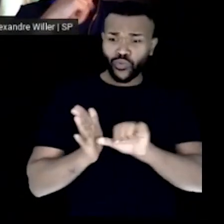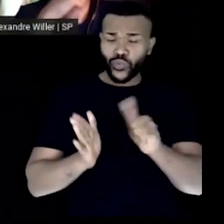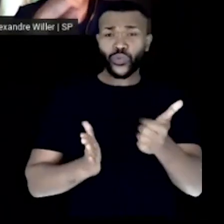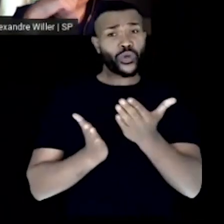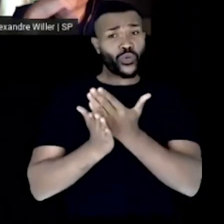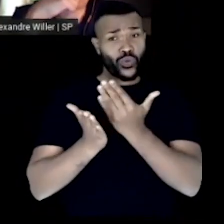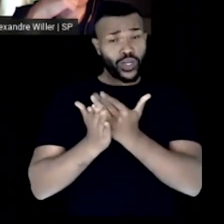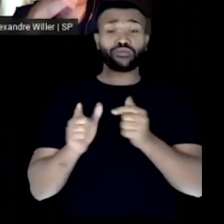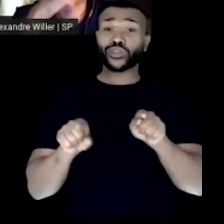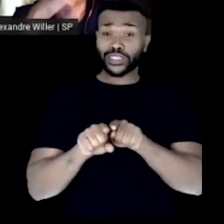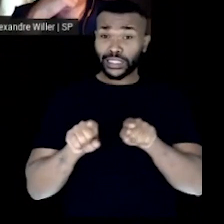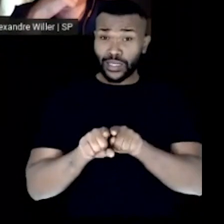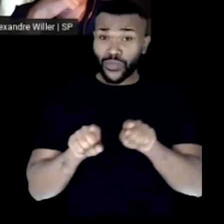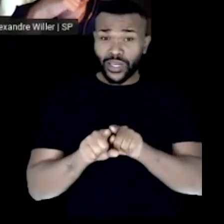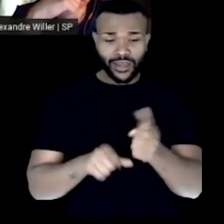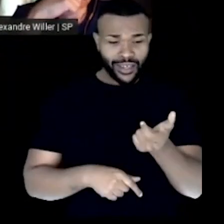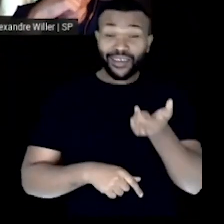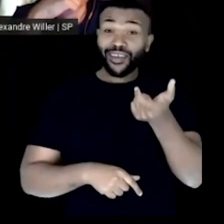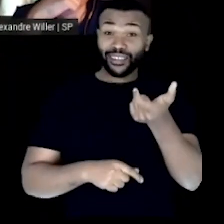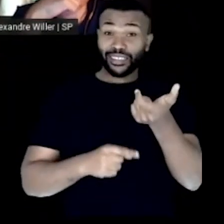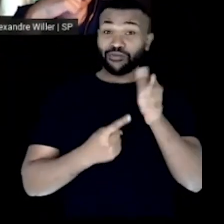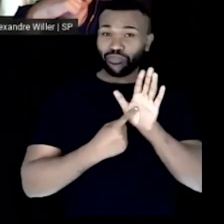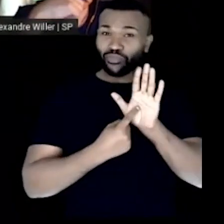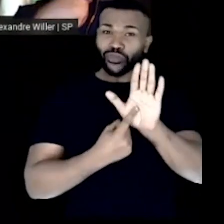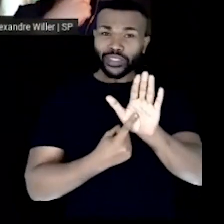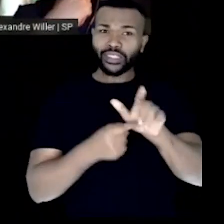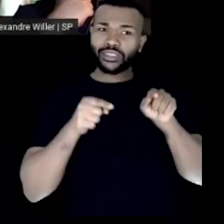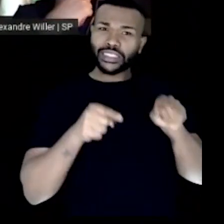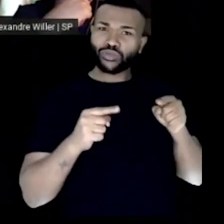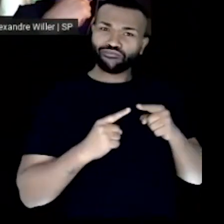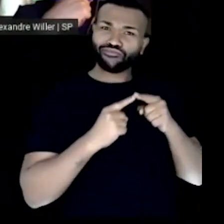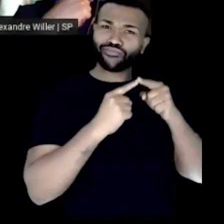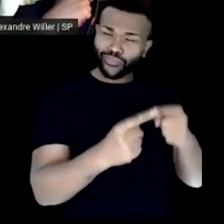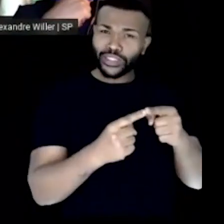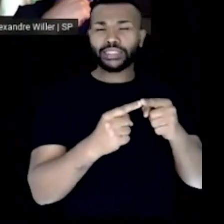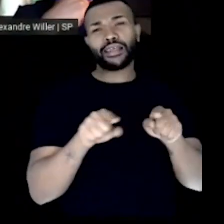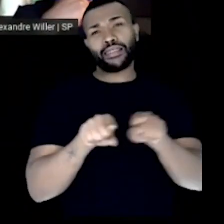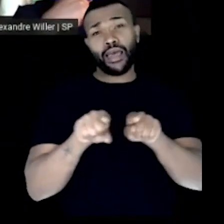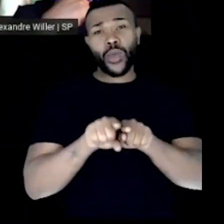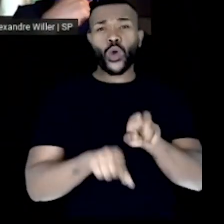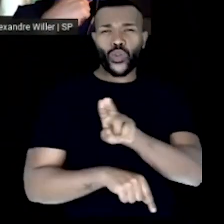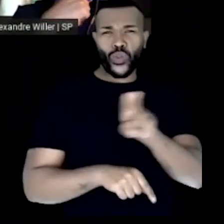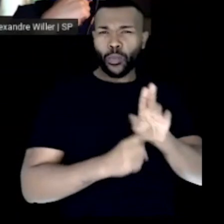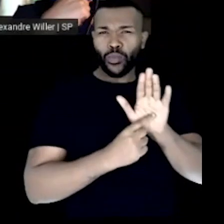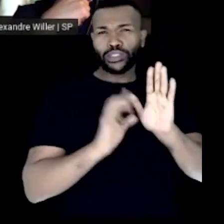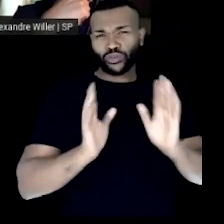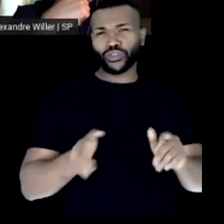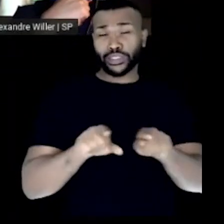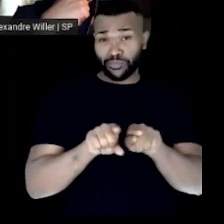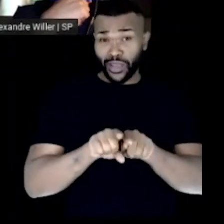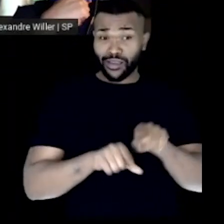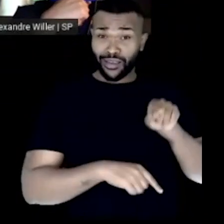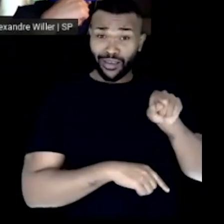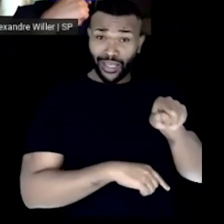primeiro livro, né, como até mesmo um cartão de visitas, para mim, ele está muito nesse lugar, como o próprio